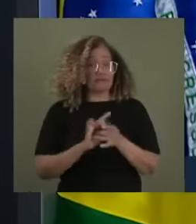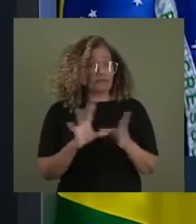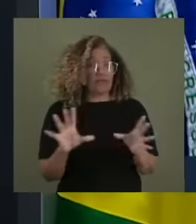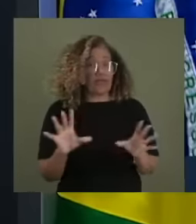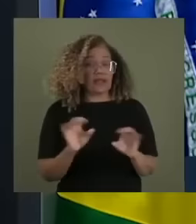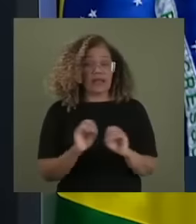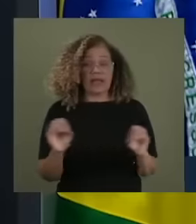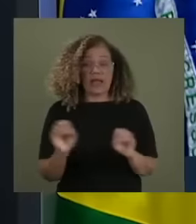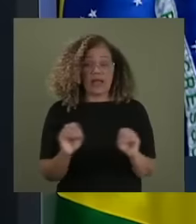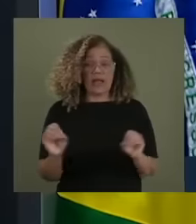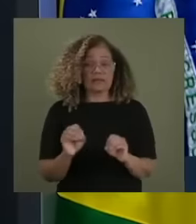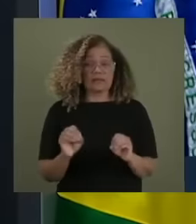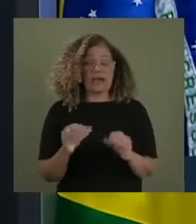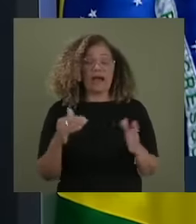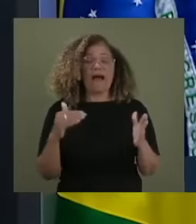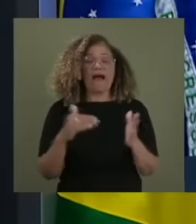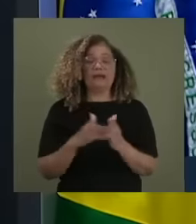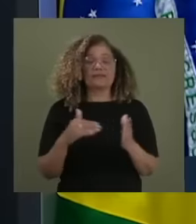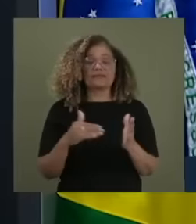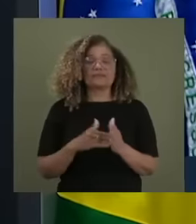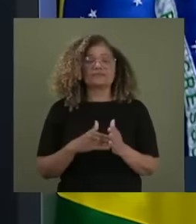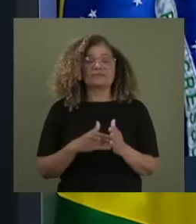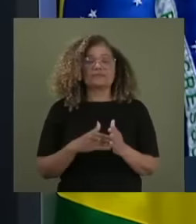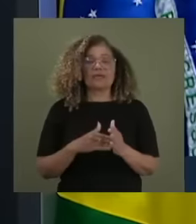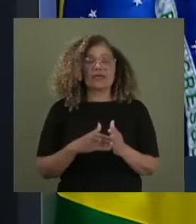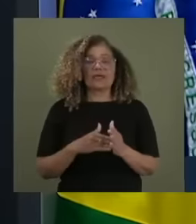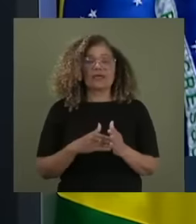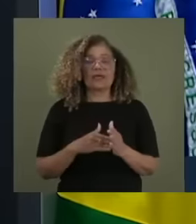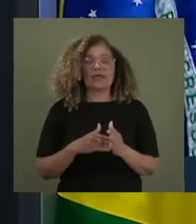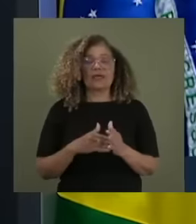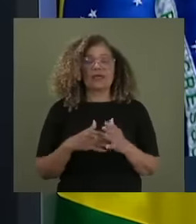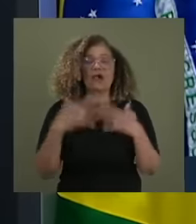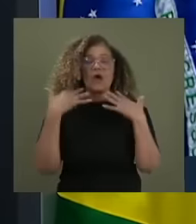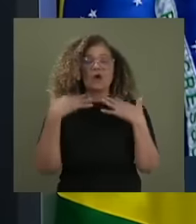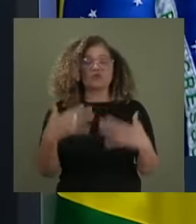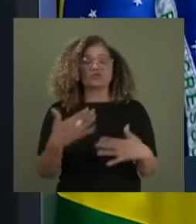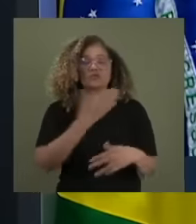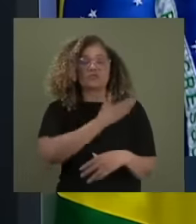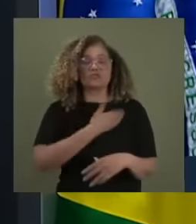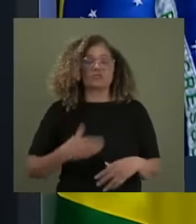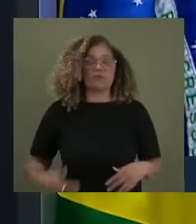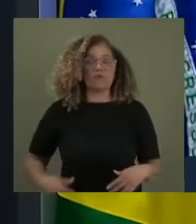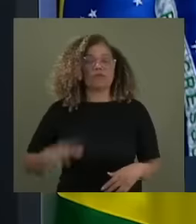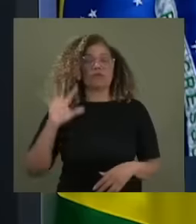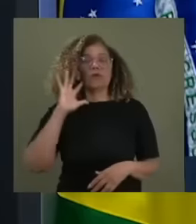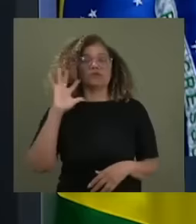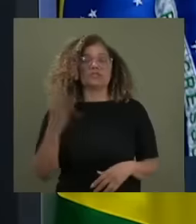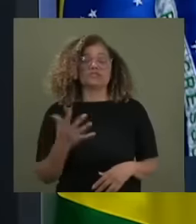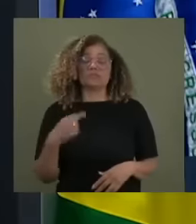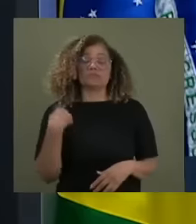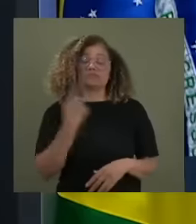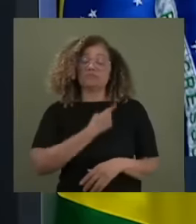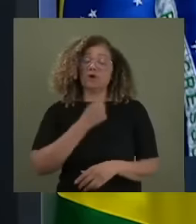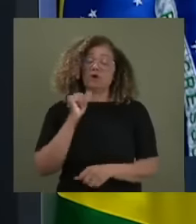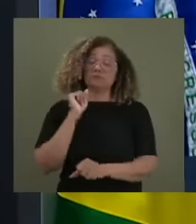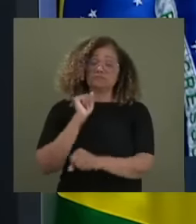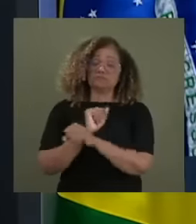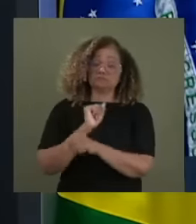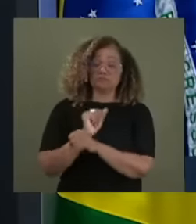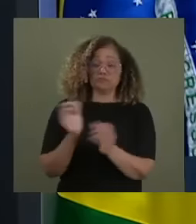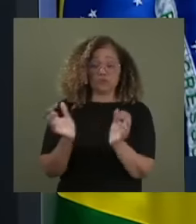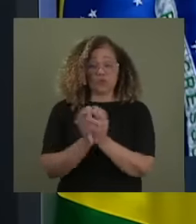se realizar essa audiência pública e nós esperamos aqui esse grupo de